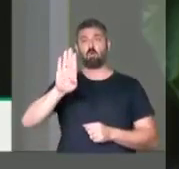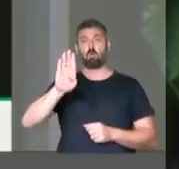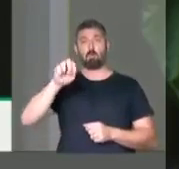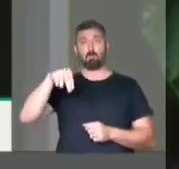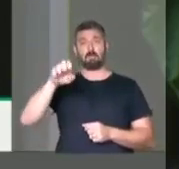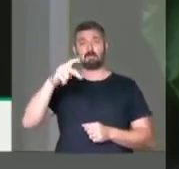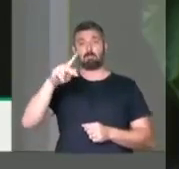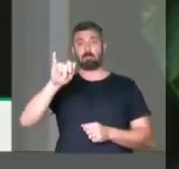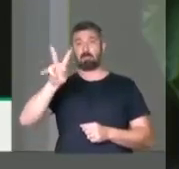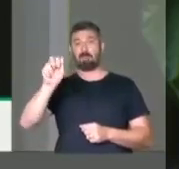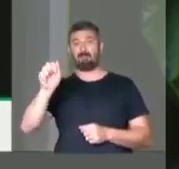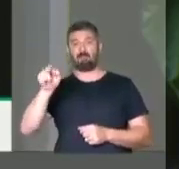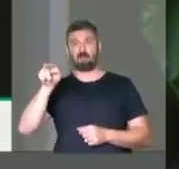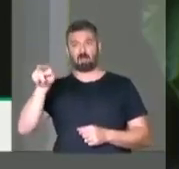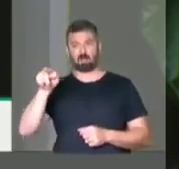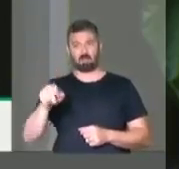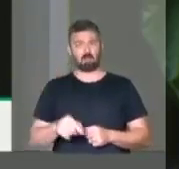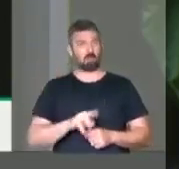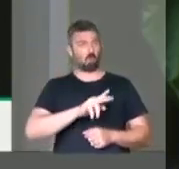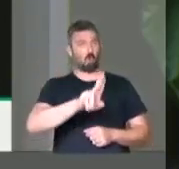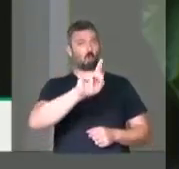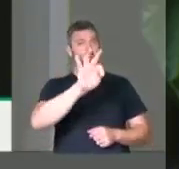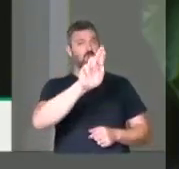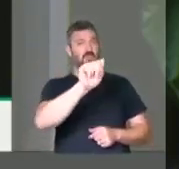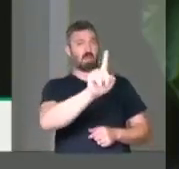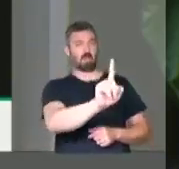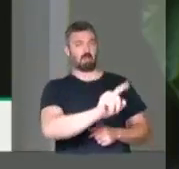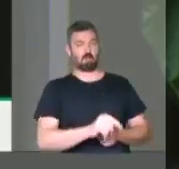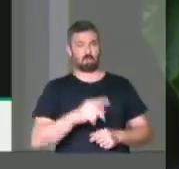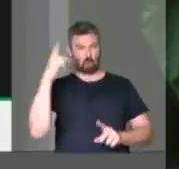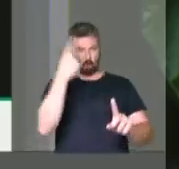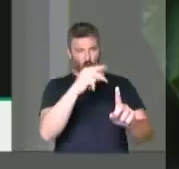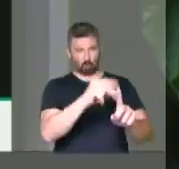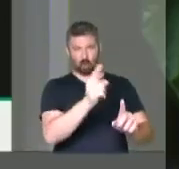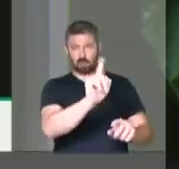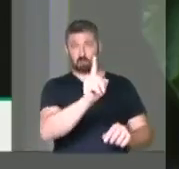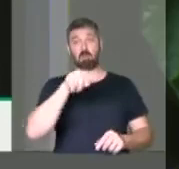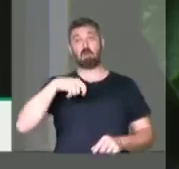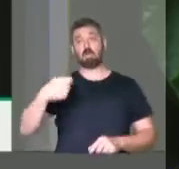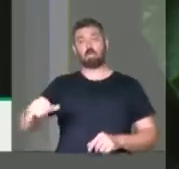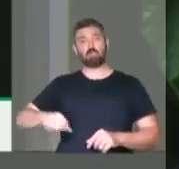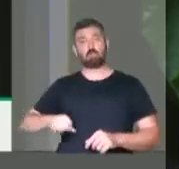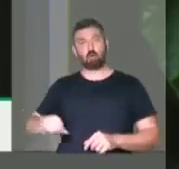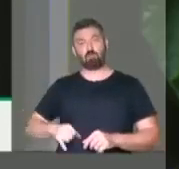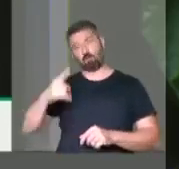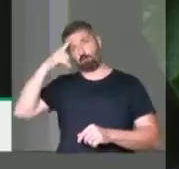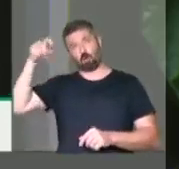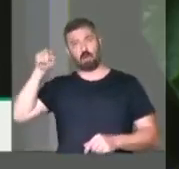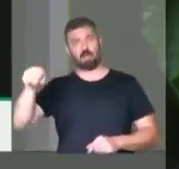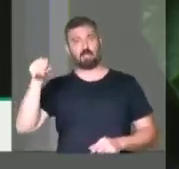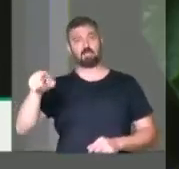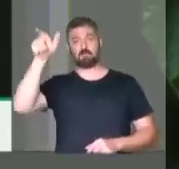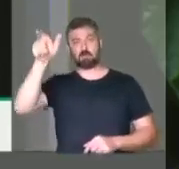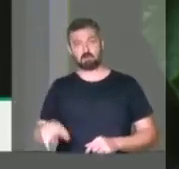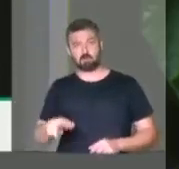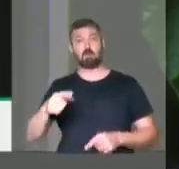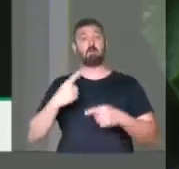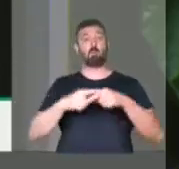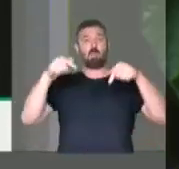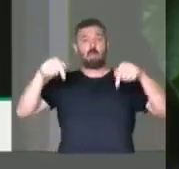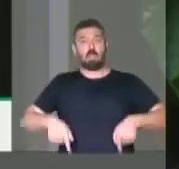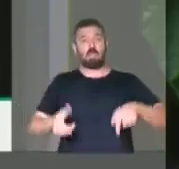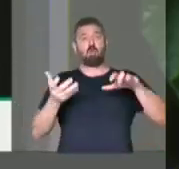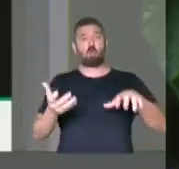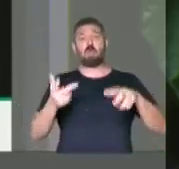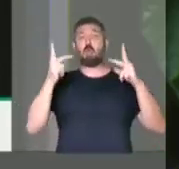Paiva. Não é o brilhante Ustra, não é a torturador, é quem foi vítima da violência. Porque esse parlamento, como